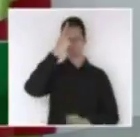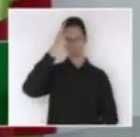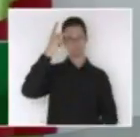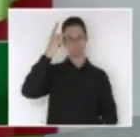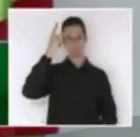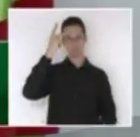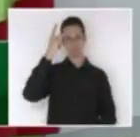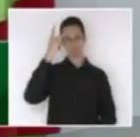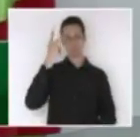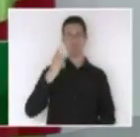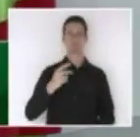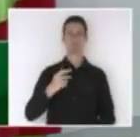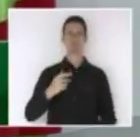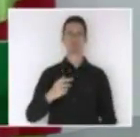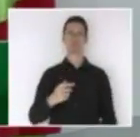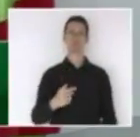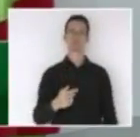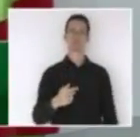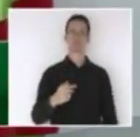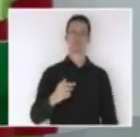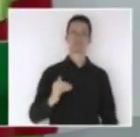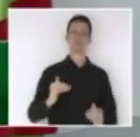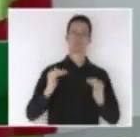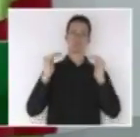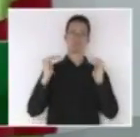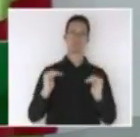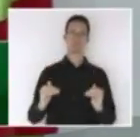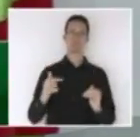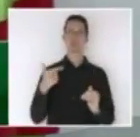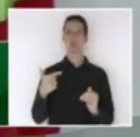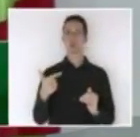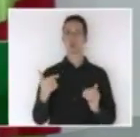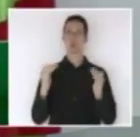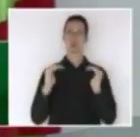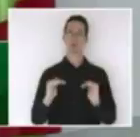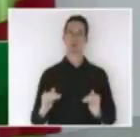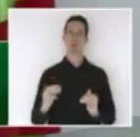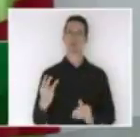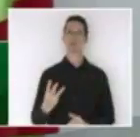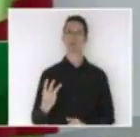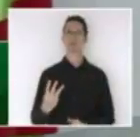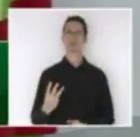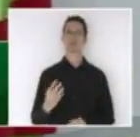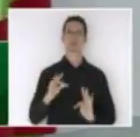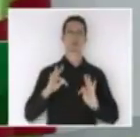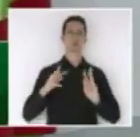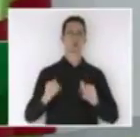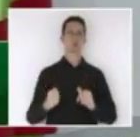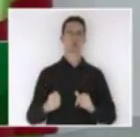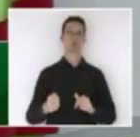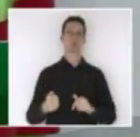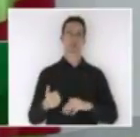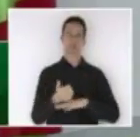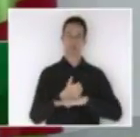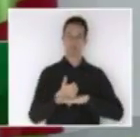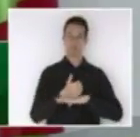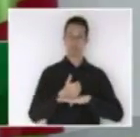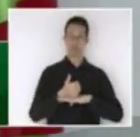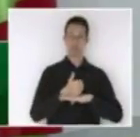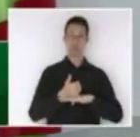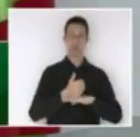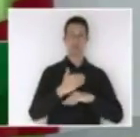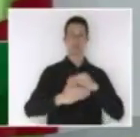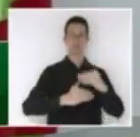nível 2, no nível 3, todos para o final de carreira, por decisão